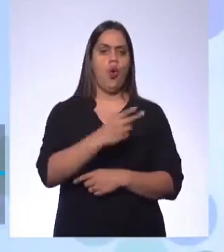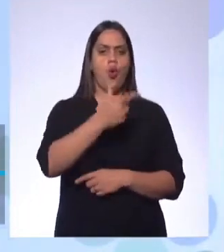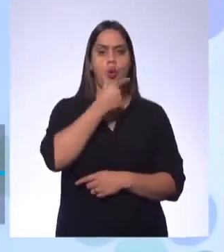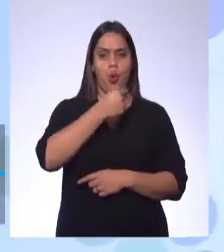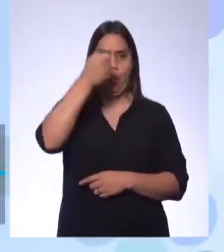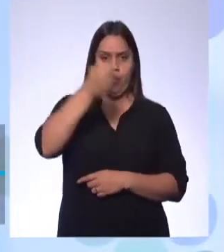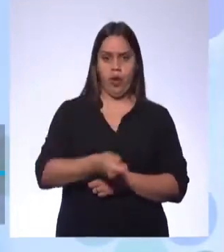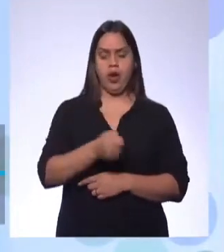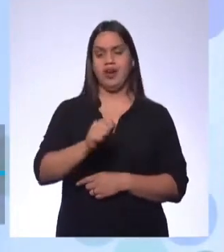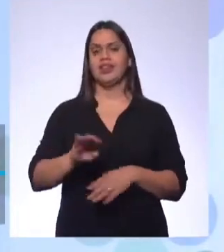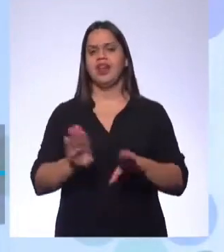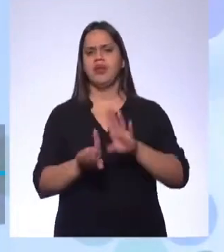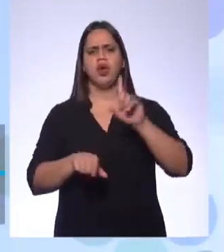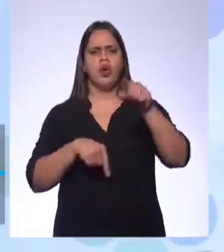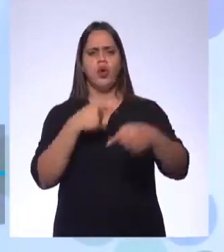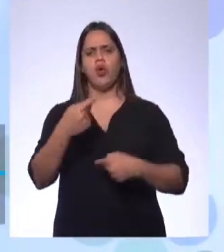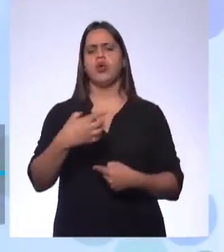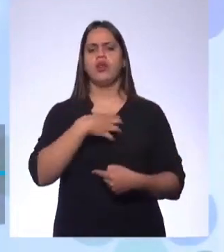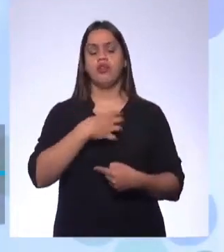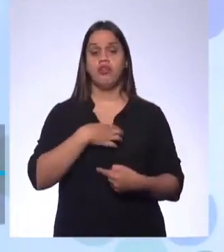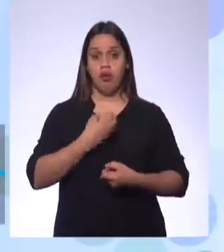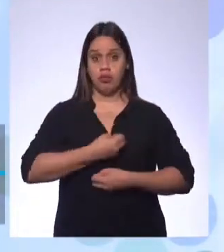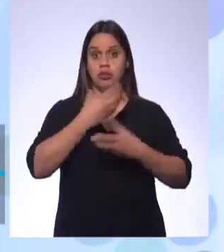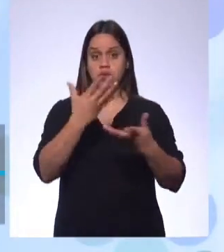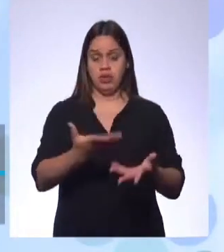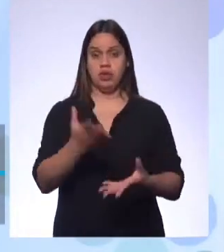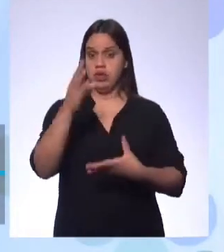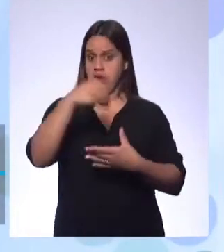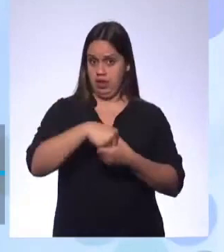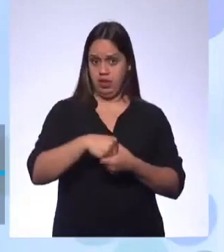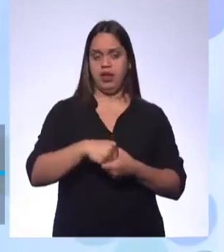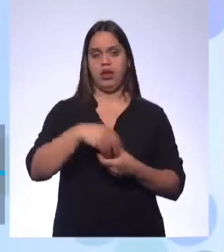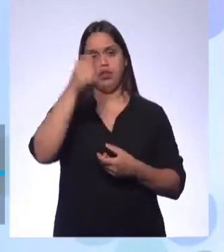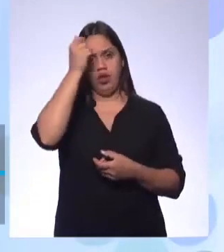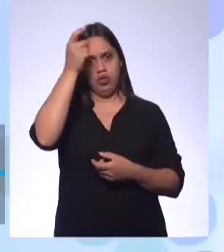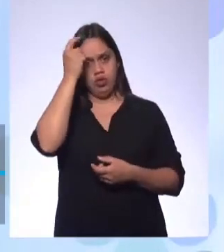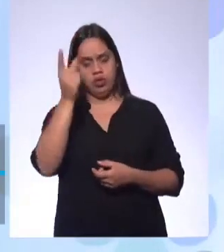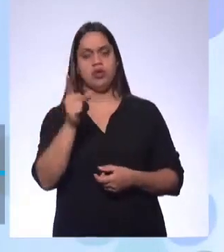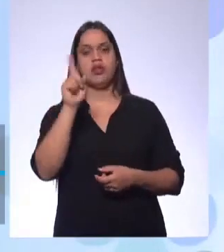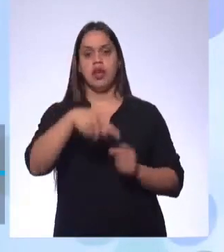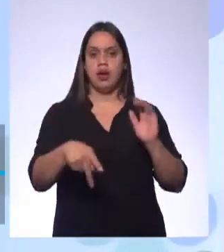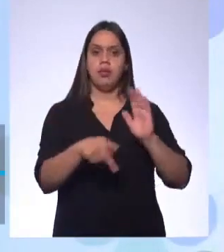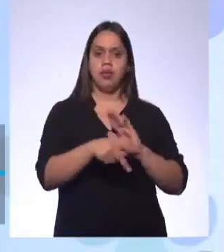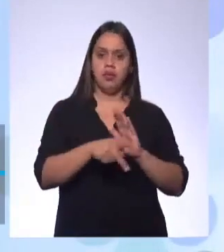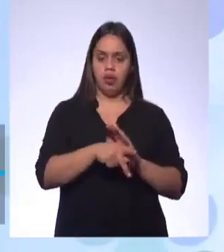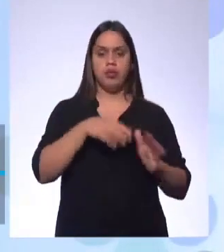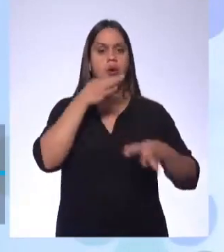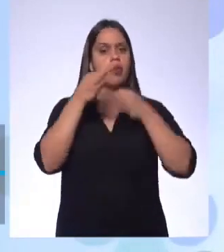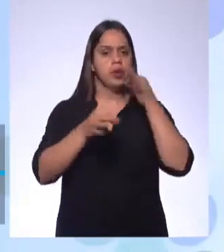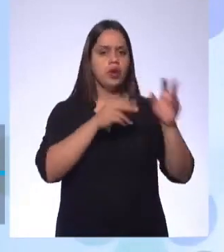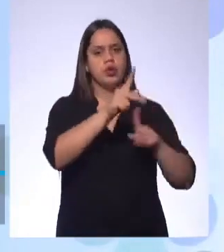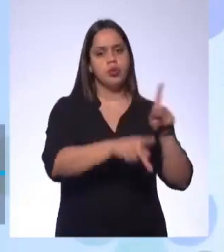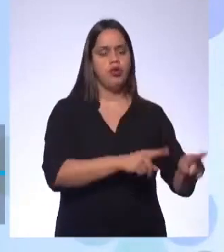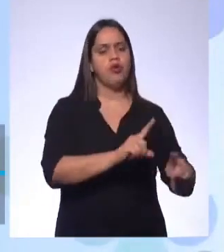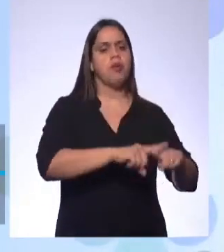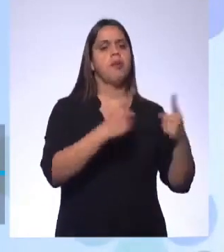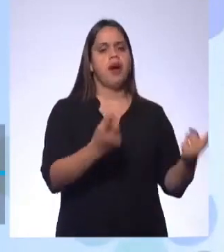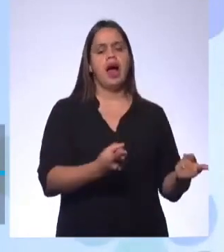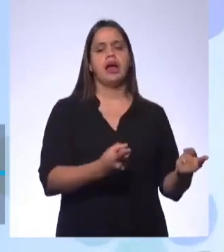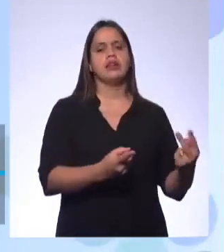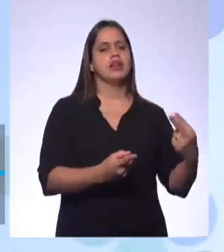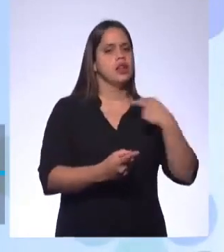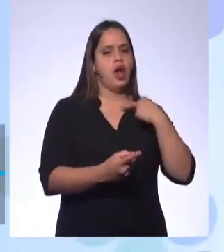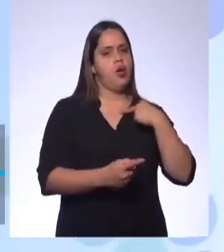outras formas de expressão que estão dentro da cultura, que são parte do senso comum, mas não devem